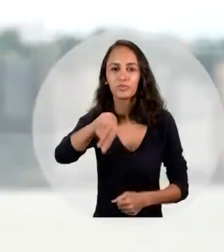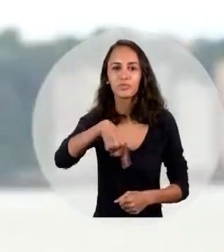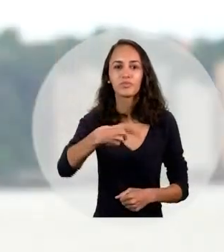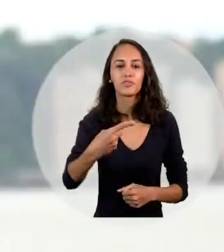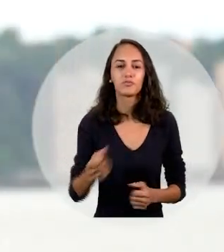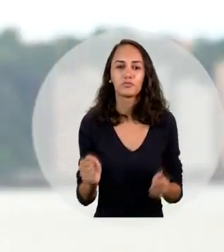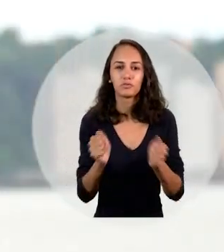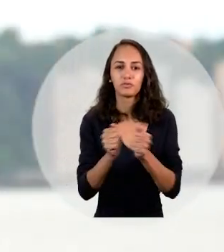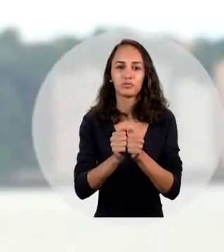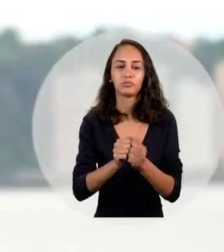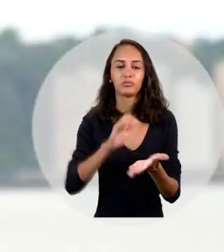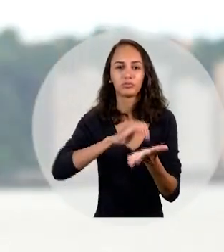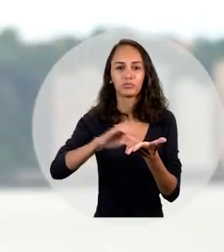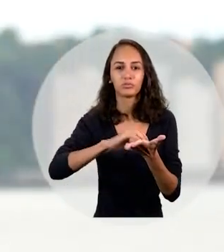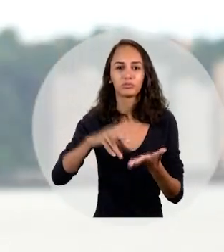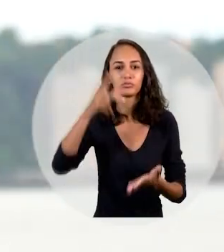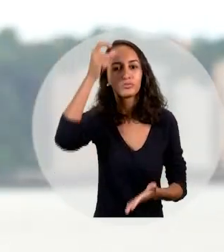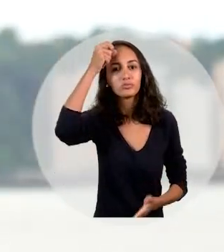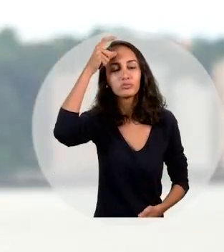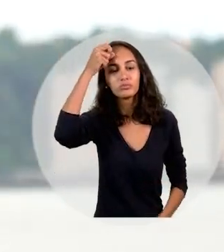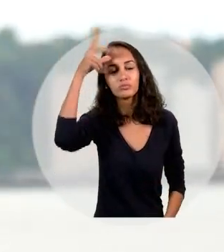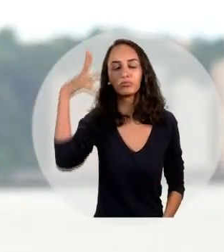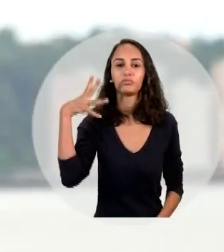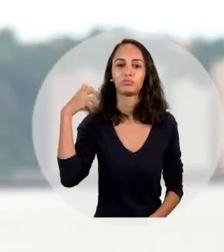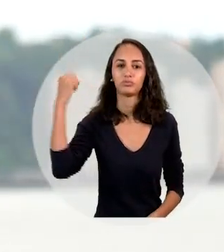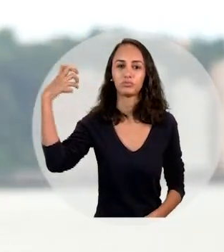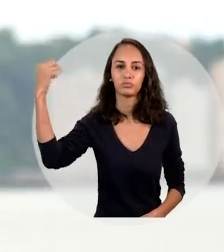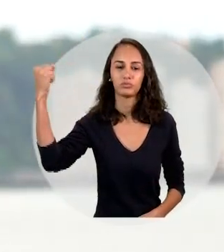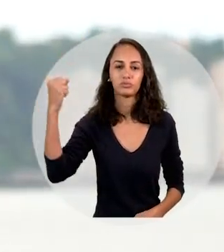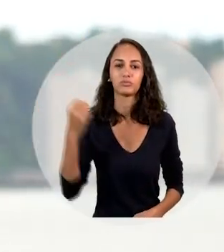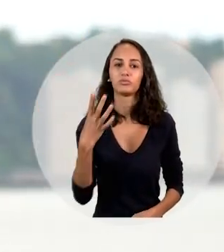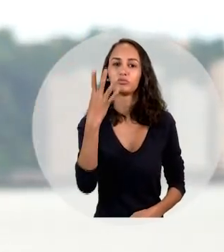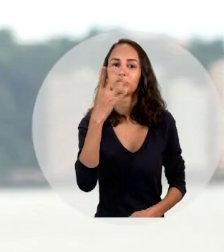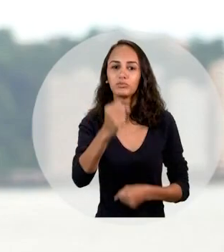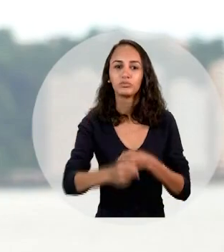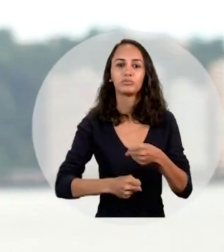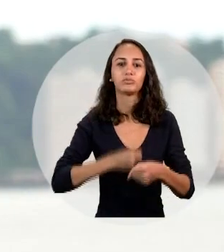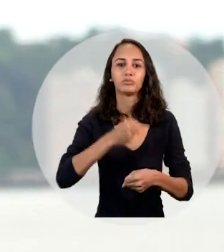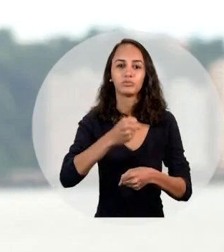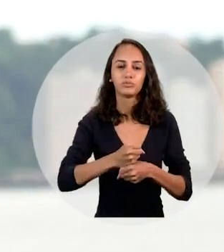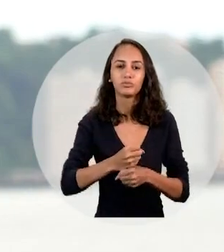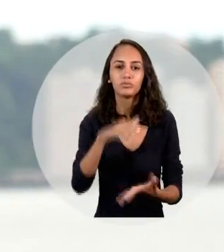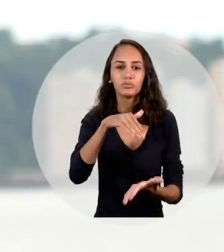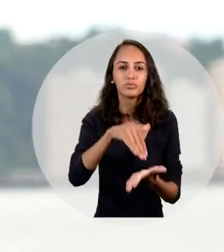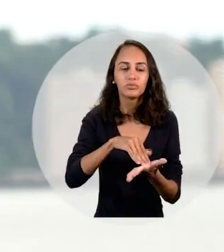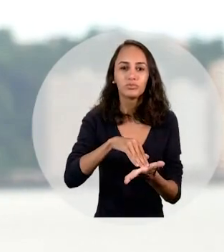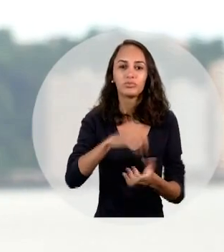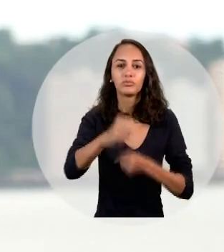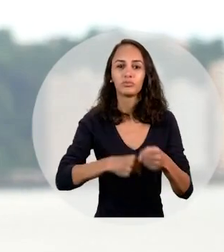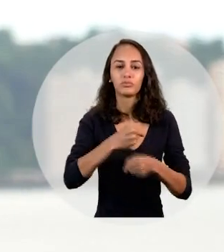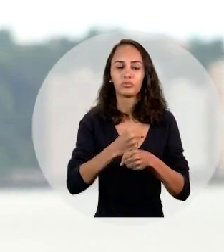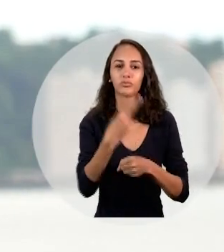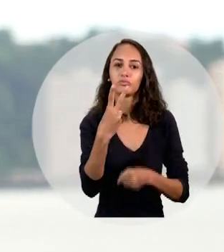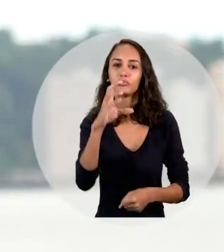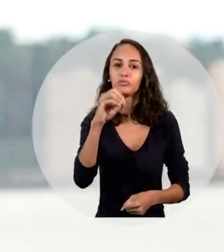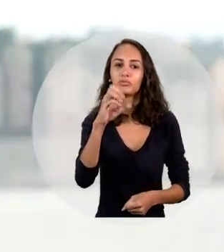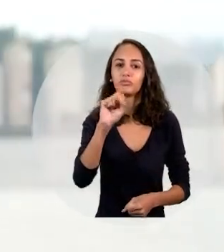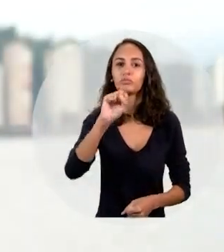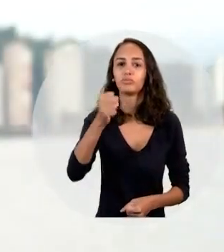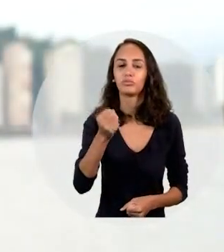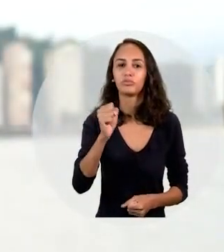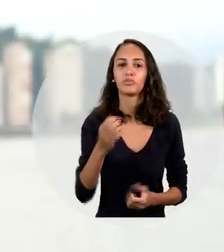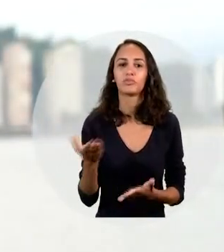secretário. Depois acumulei a Secretaria de Cultura e Turismo. Fiquei por mais 4 anos, até que em